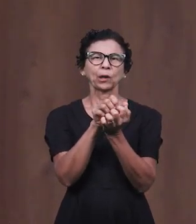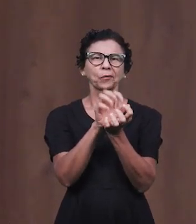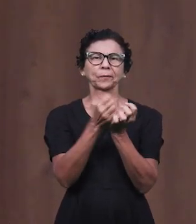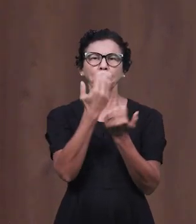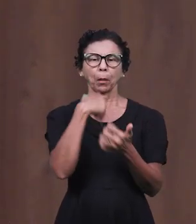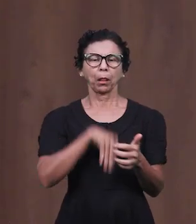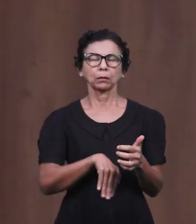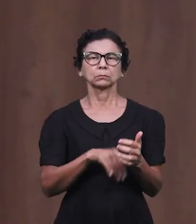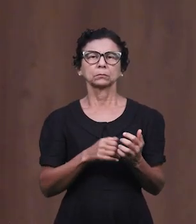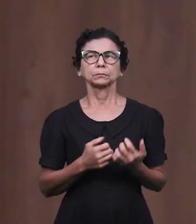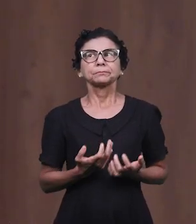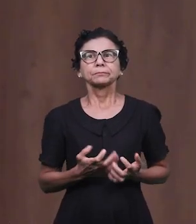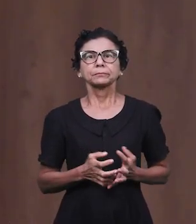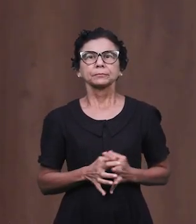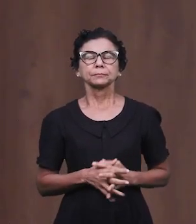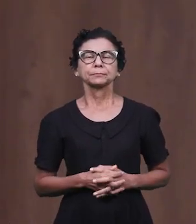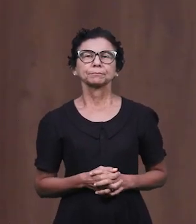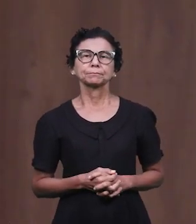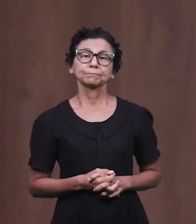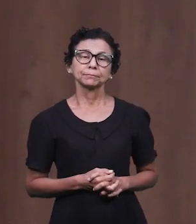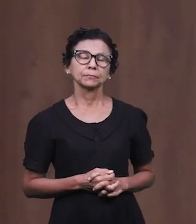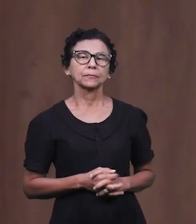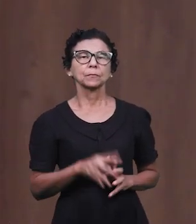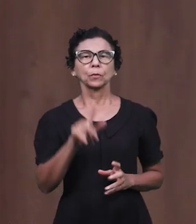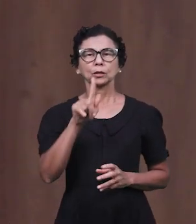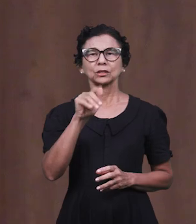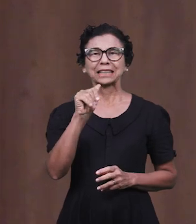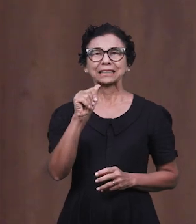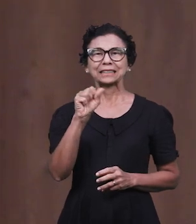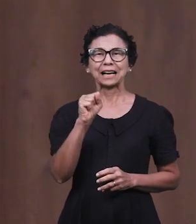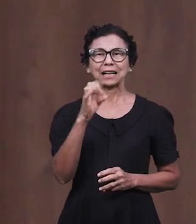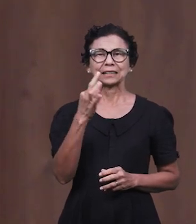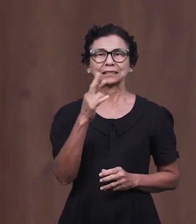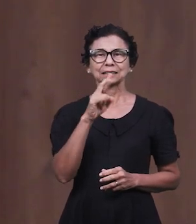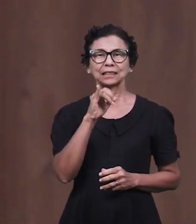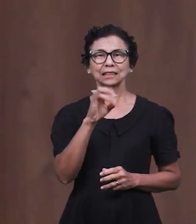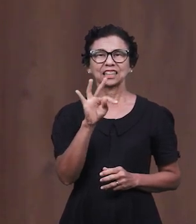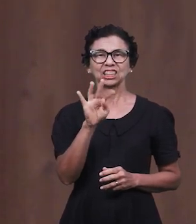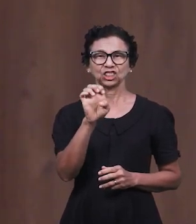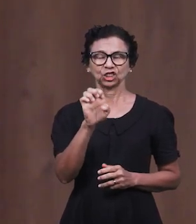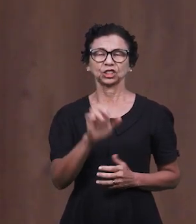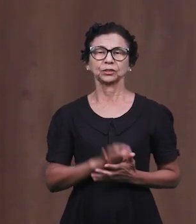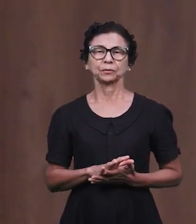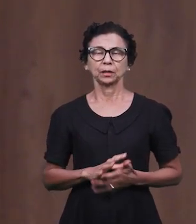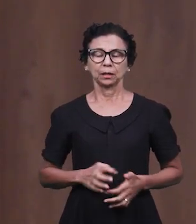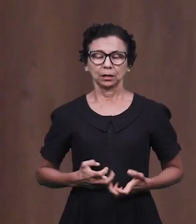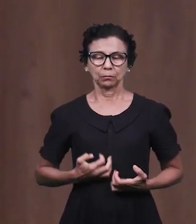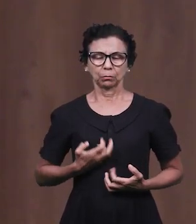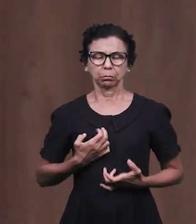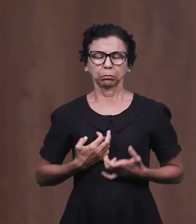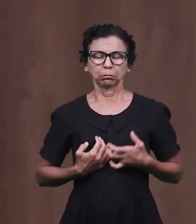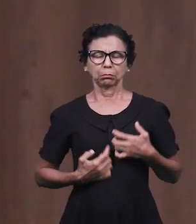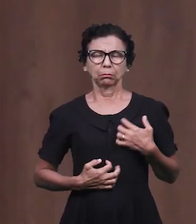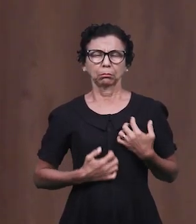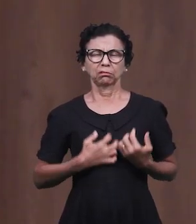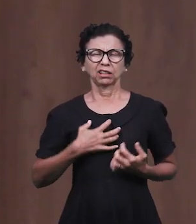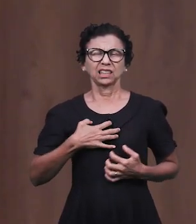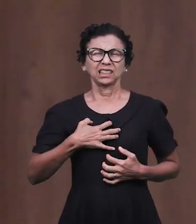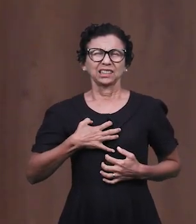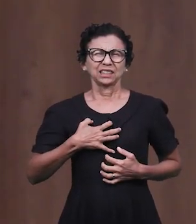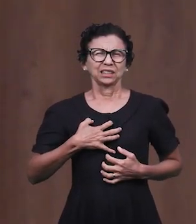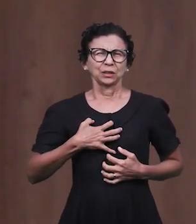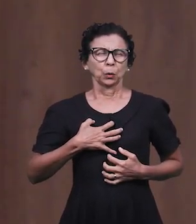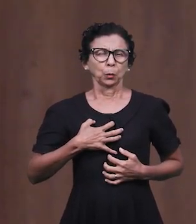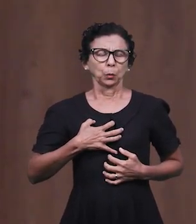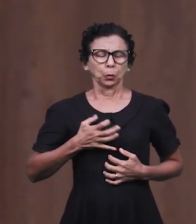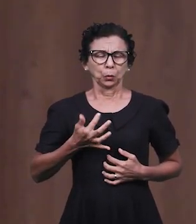gastrites, por exemplo, úlcera e por aí vai. Uma das consequências da mastigação rápida é